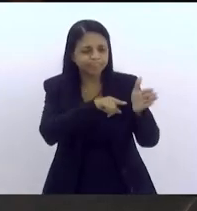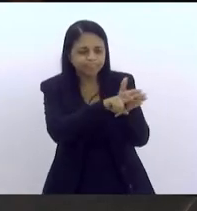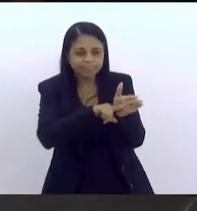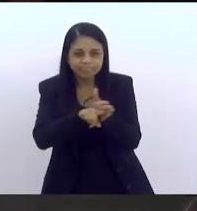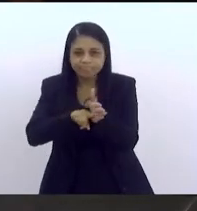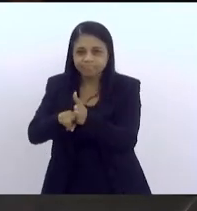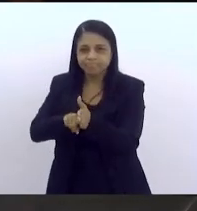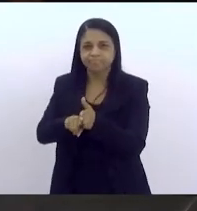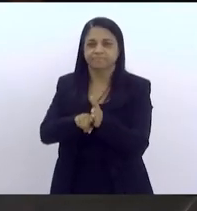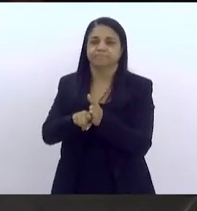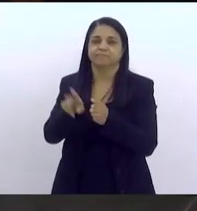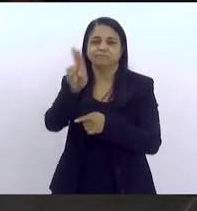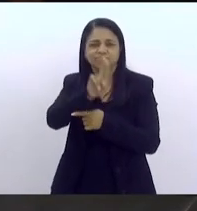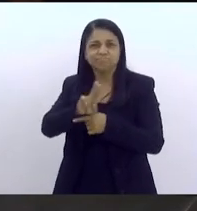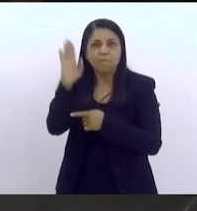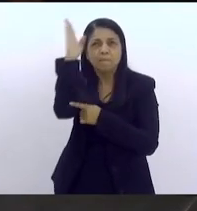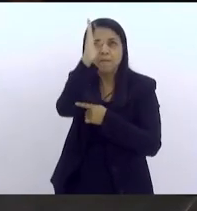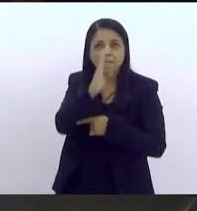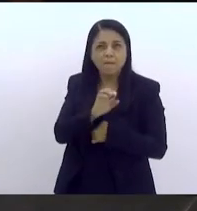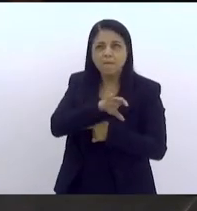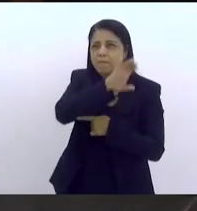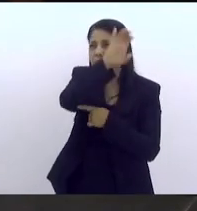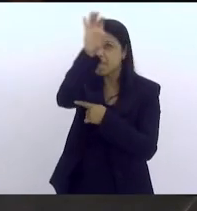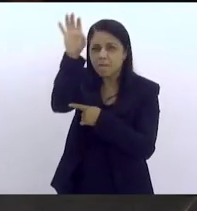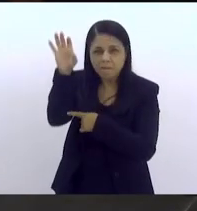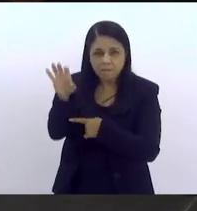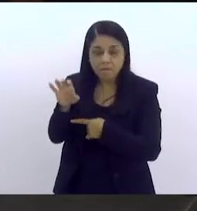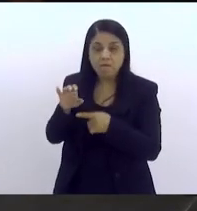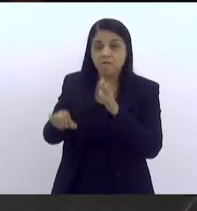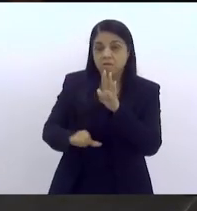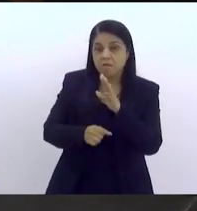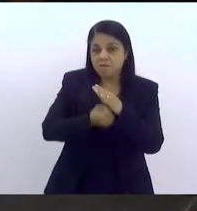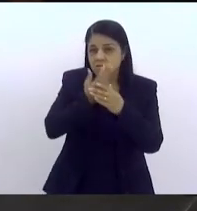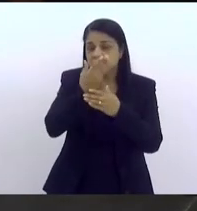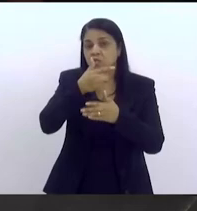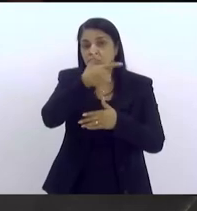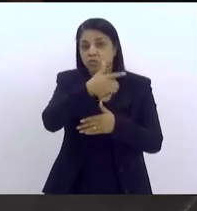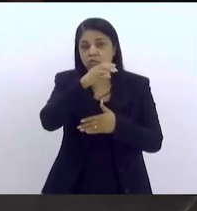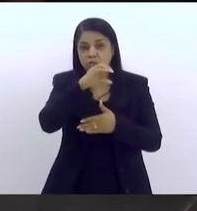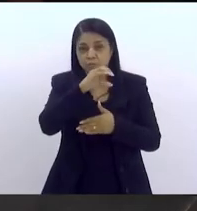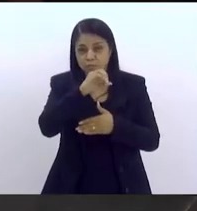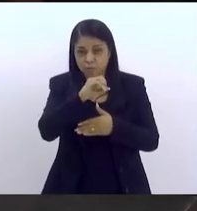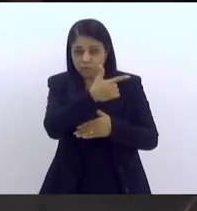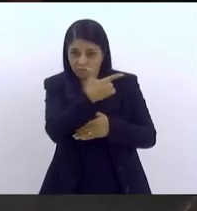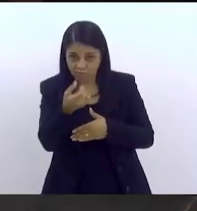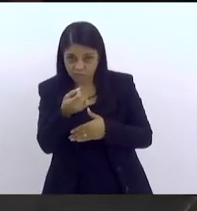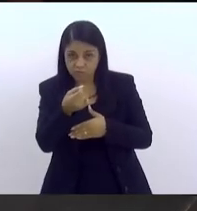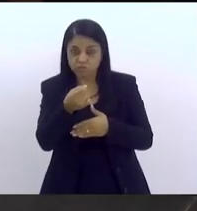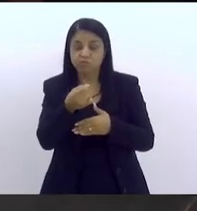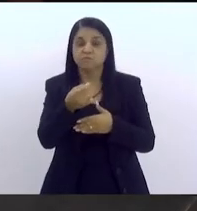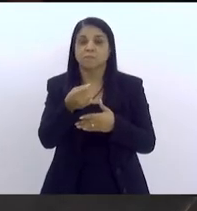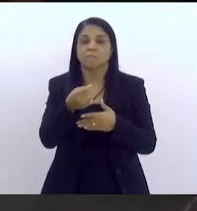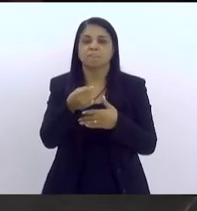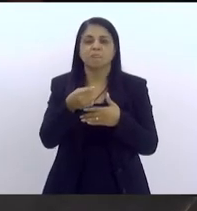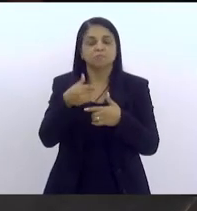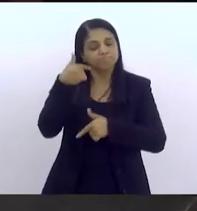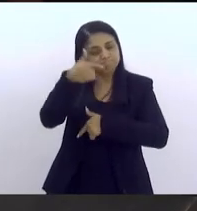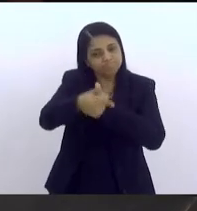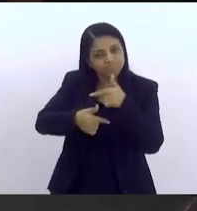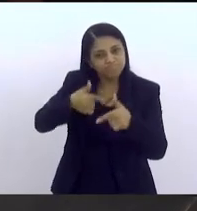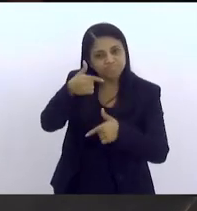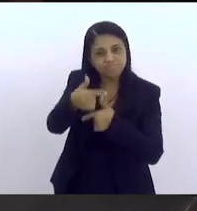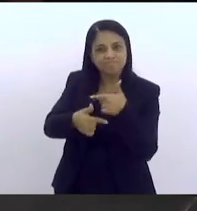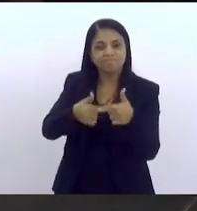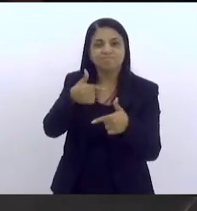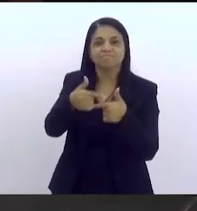16 universidades no Brasil ela foi criada em 2020 e desde então nós estamos